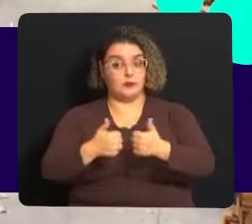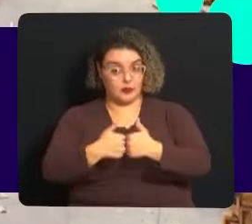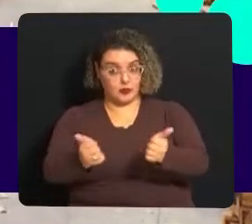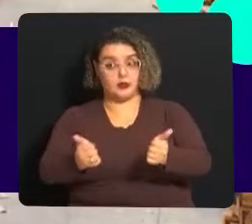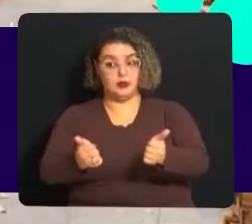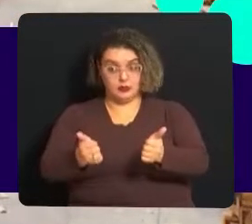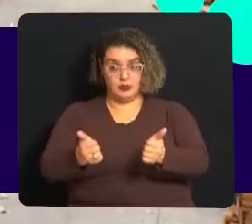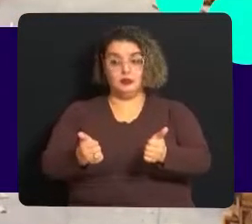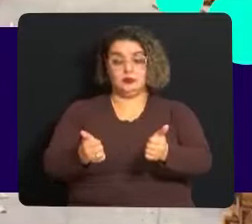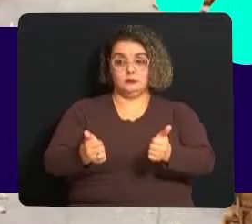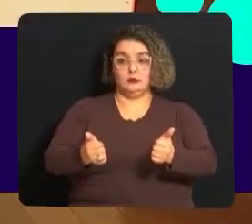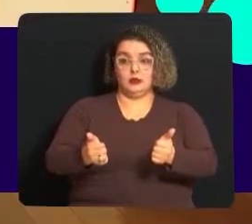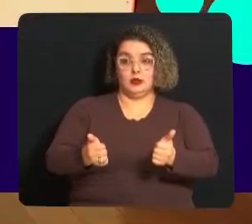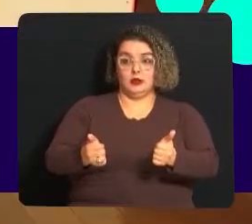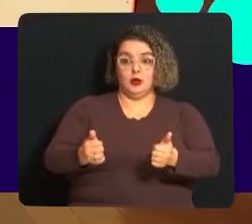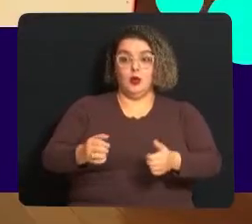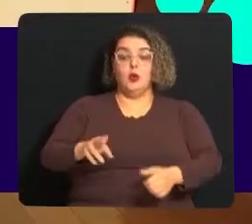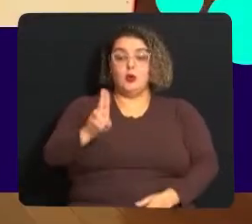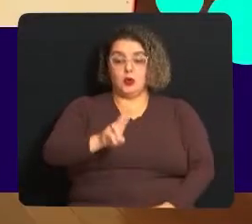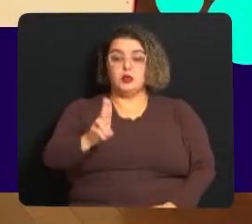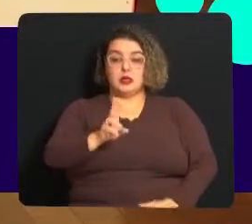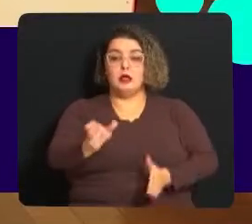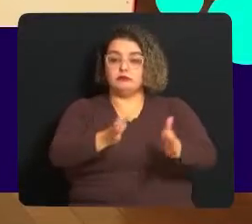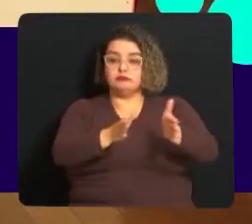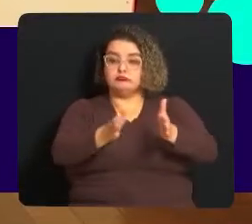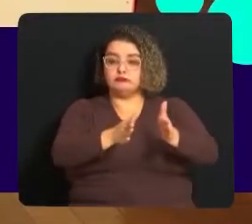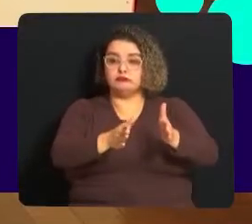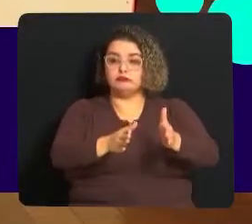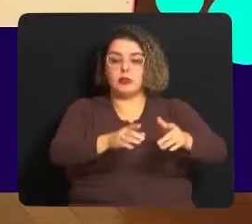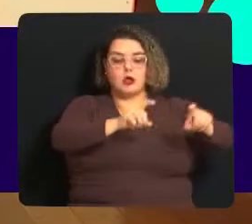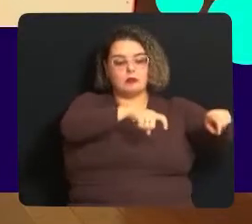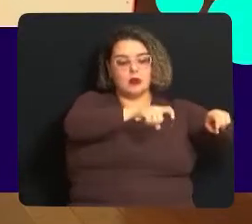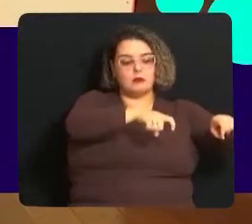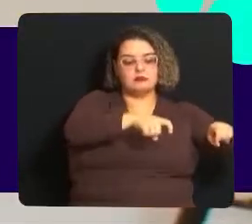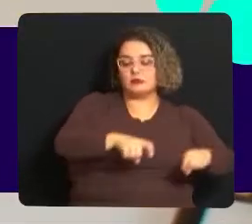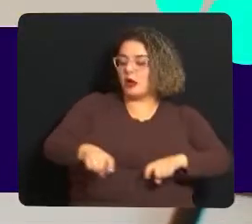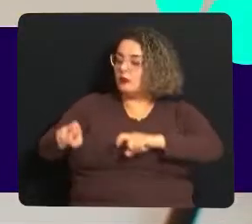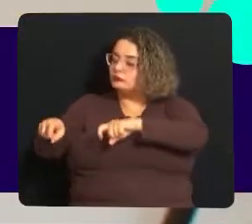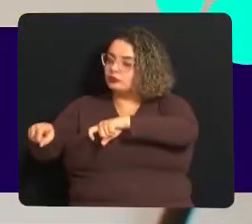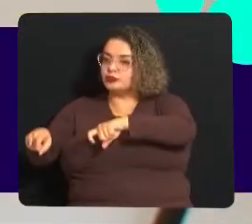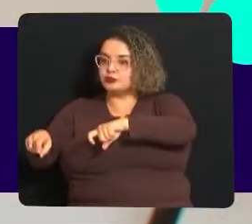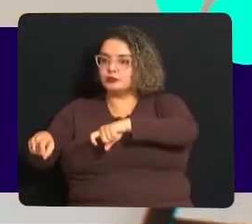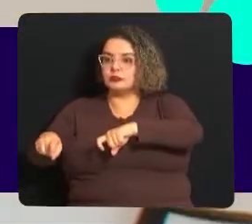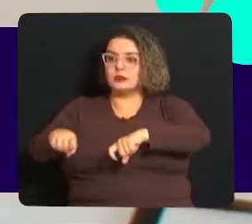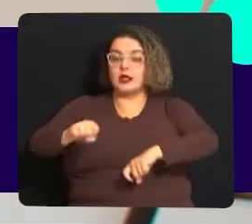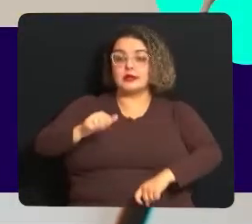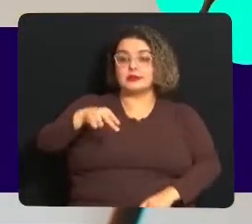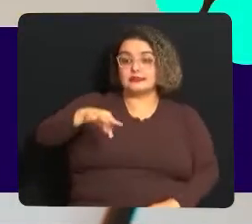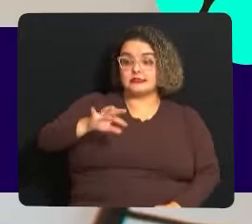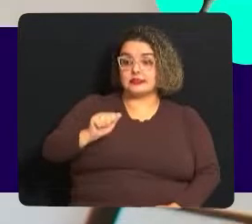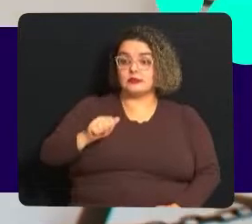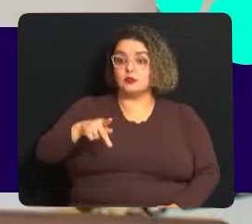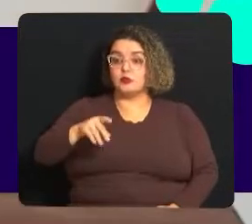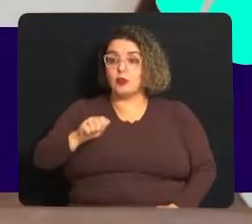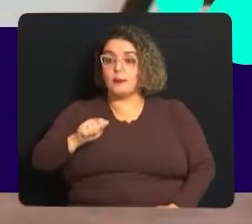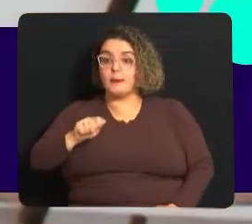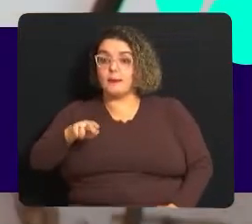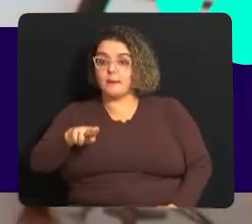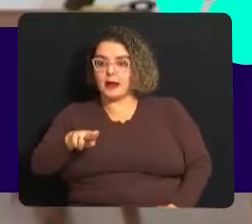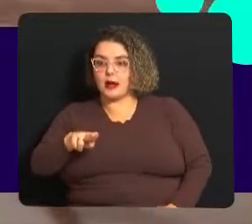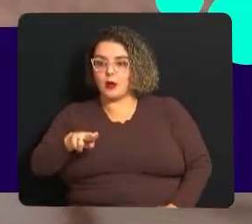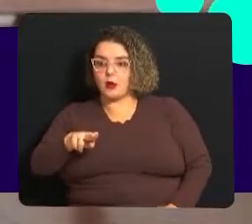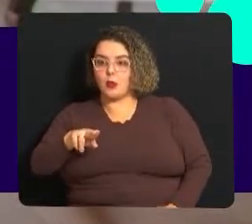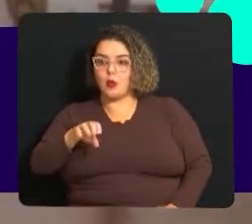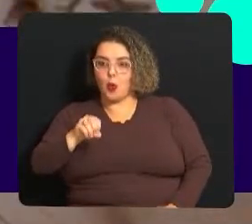como a liteira, que era um transporte utilizado entre as fazendas de café, a Santa do Pau Oco, que é também um